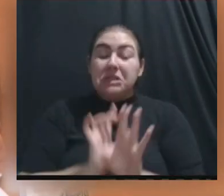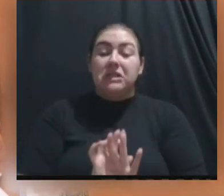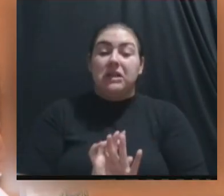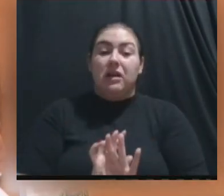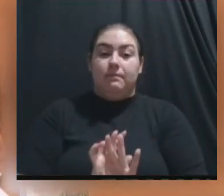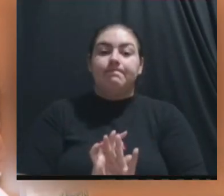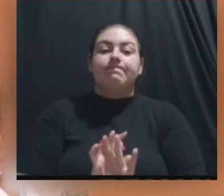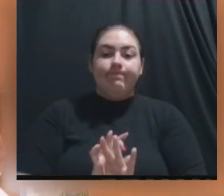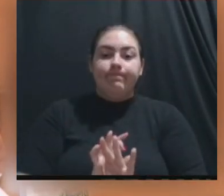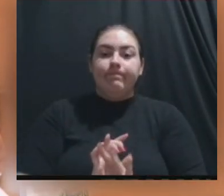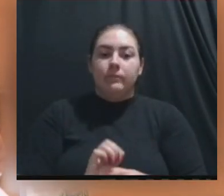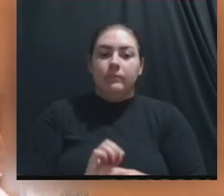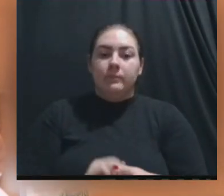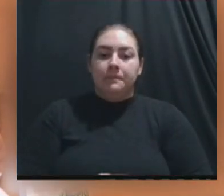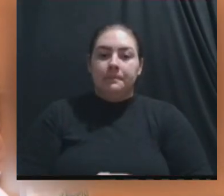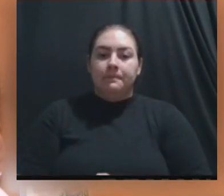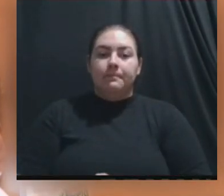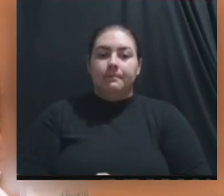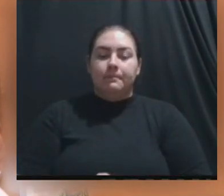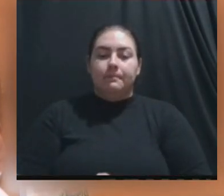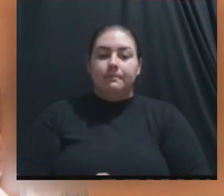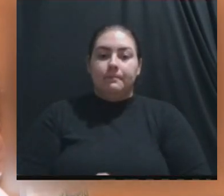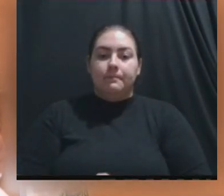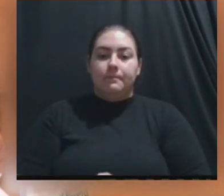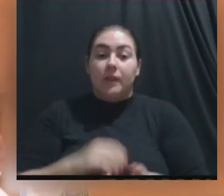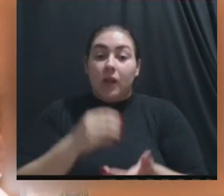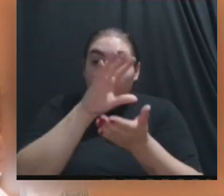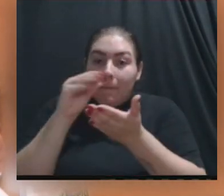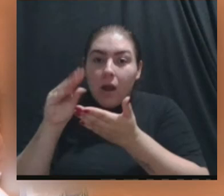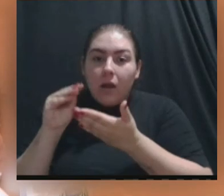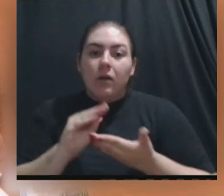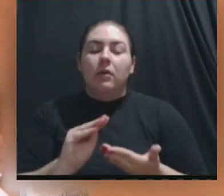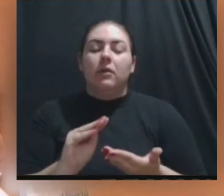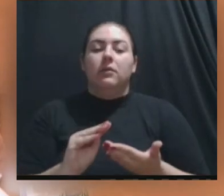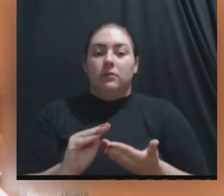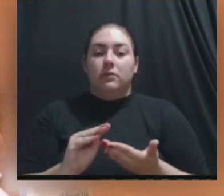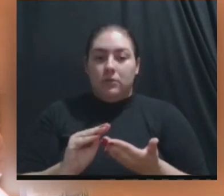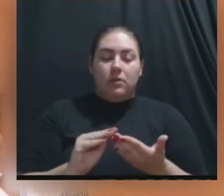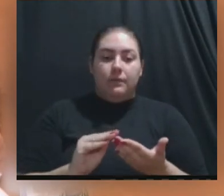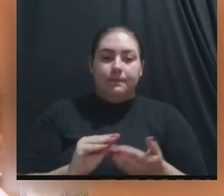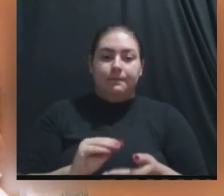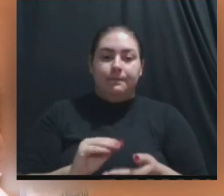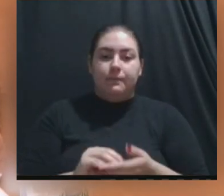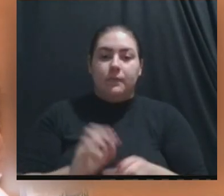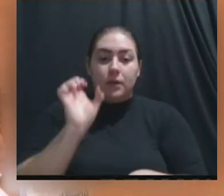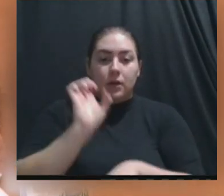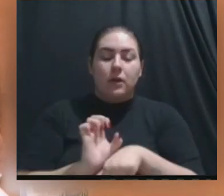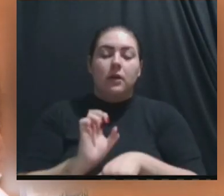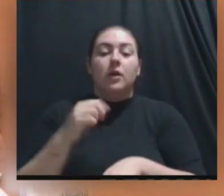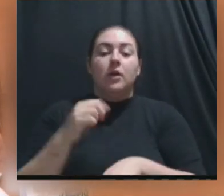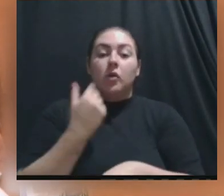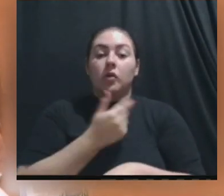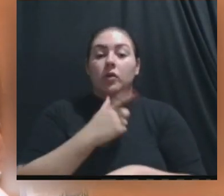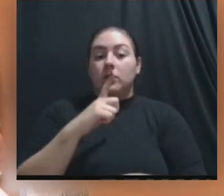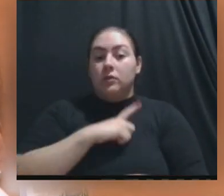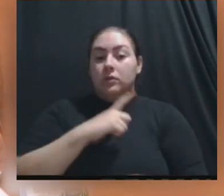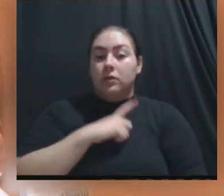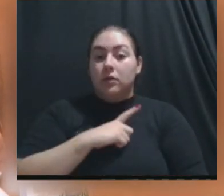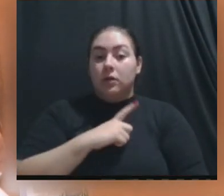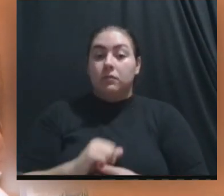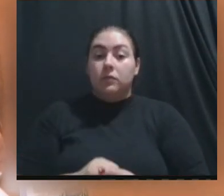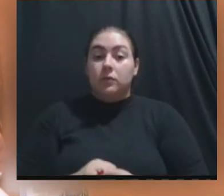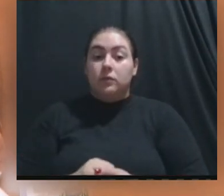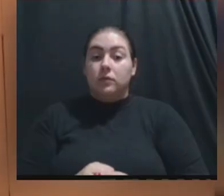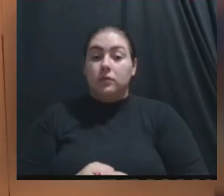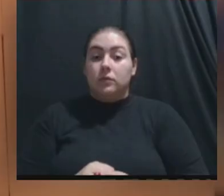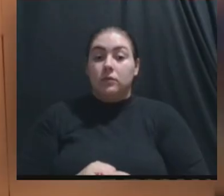se compartilha a demanda, que em geral vai ser estadual, e numa condição que nós temos relatos que às vezes chega próximo a 40